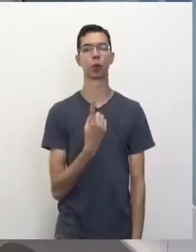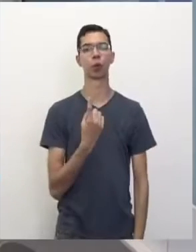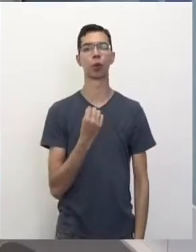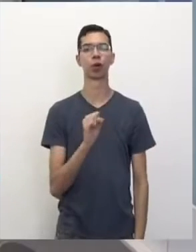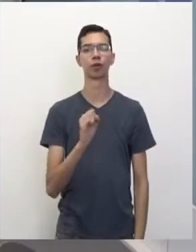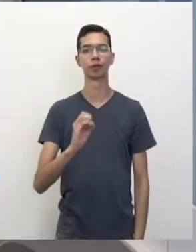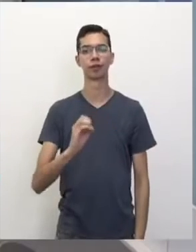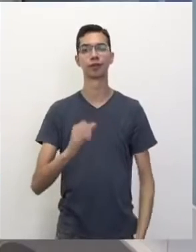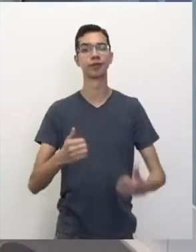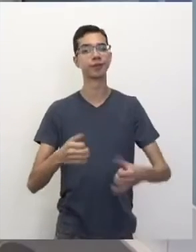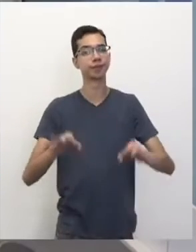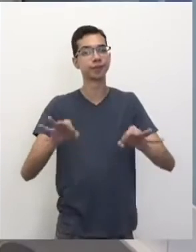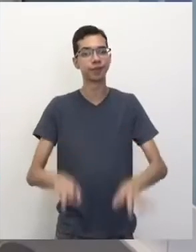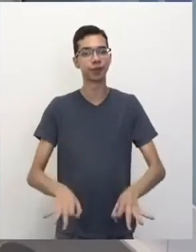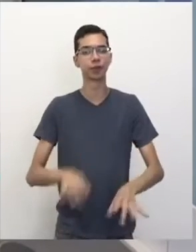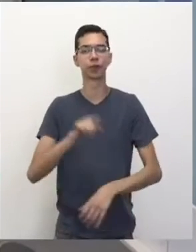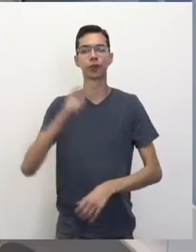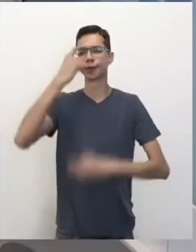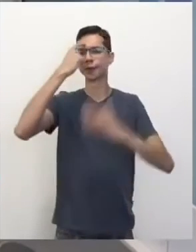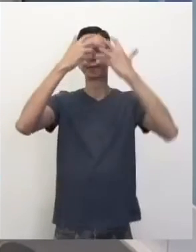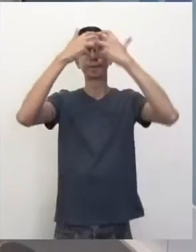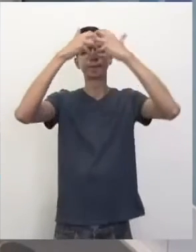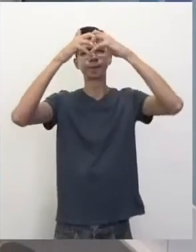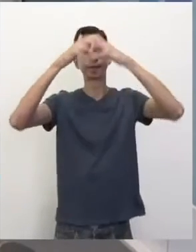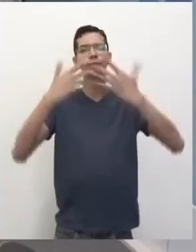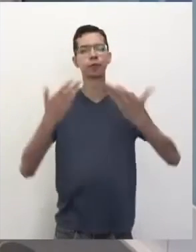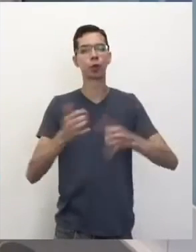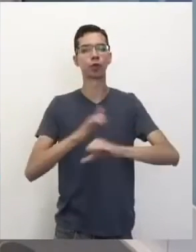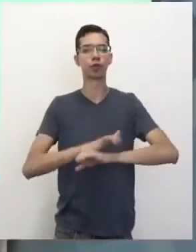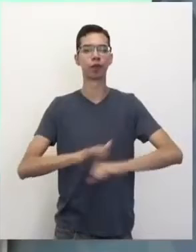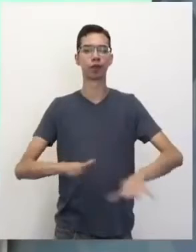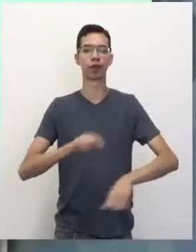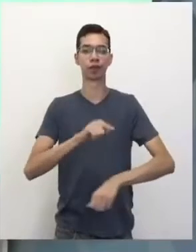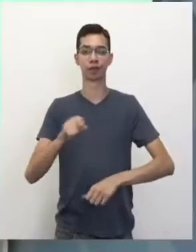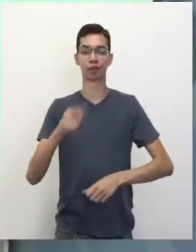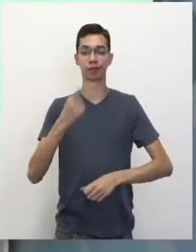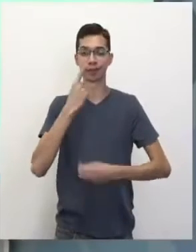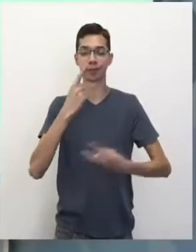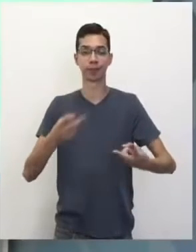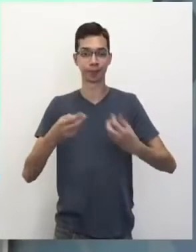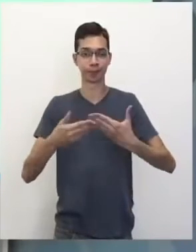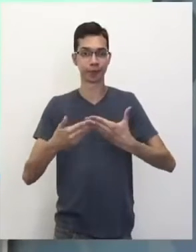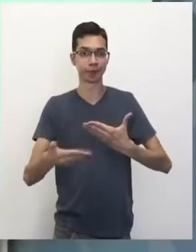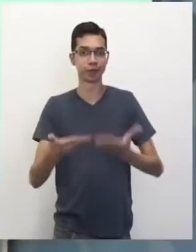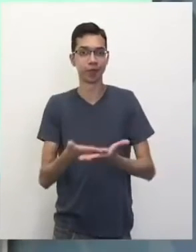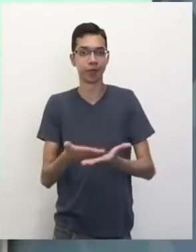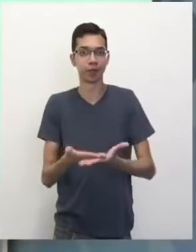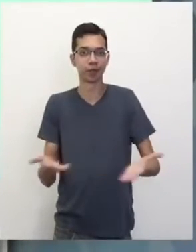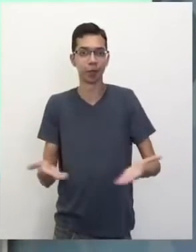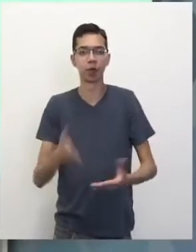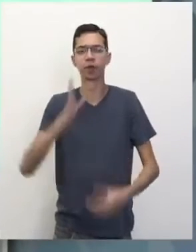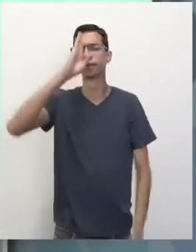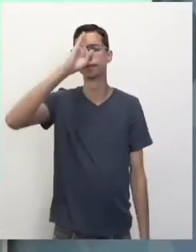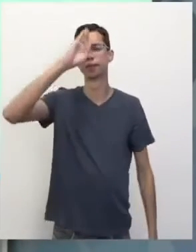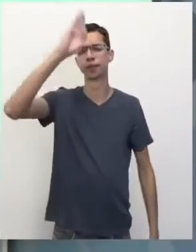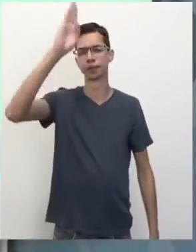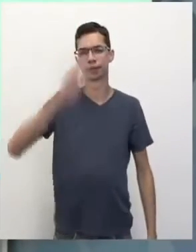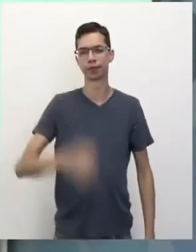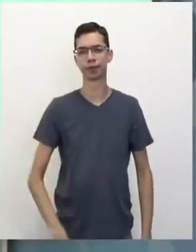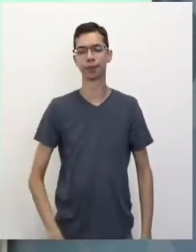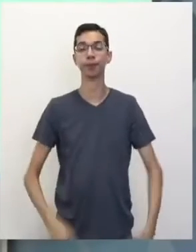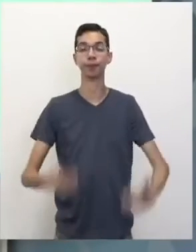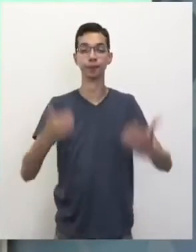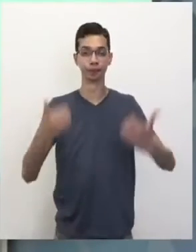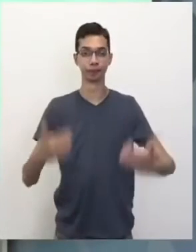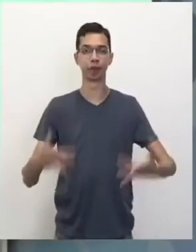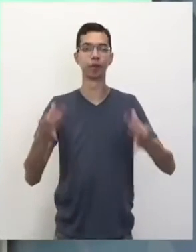mesmo. Então, essa ideia que nós estamos trabalhando, que vocês vão ver aí ao longo dessa aula, principalmente, nós vamos ser específicos aí sobre